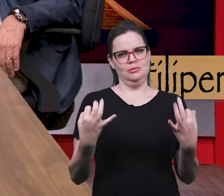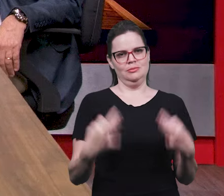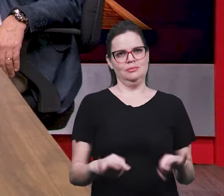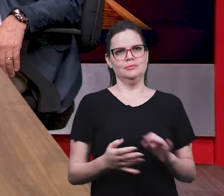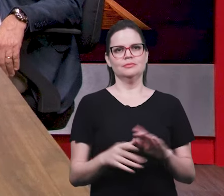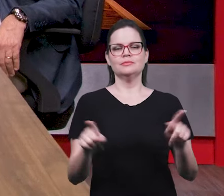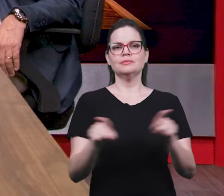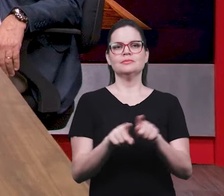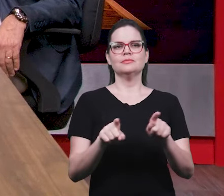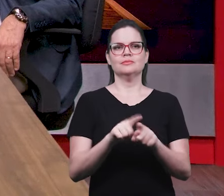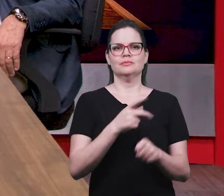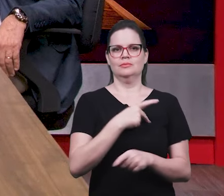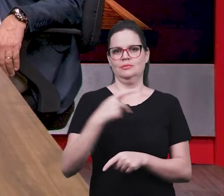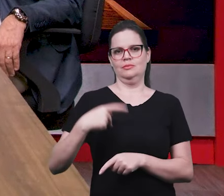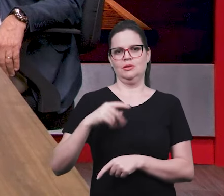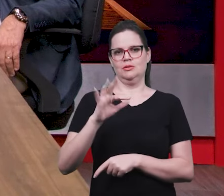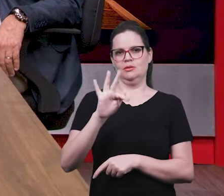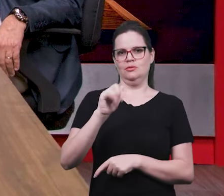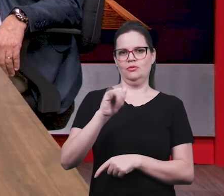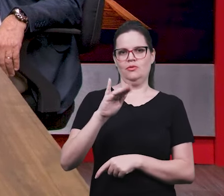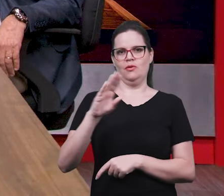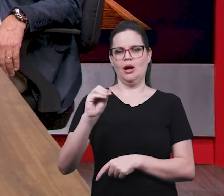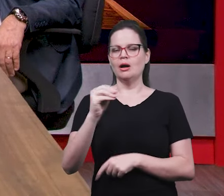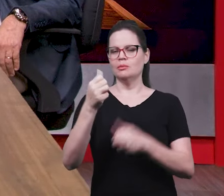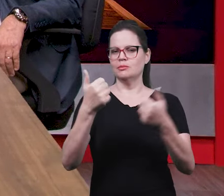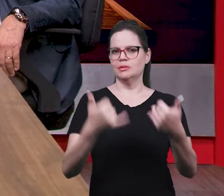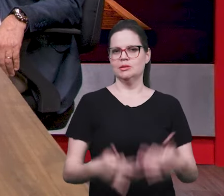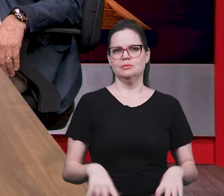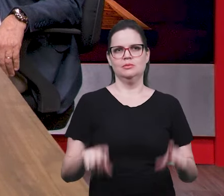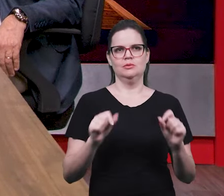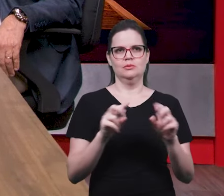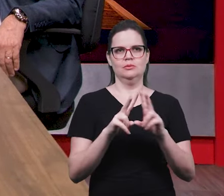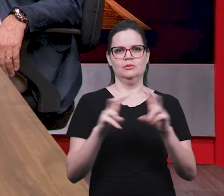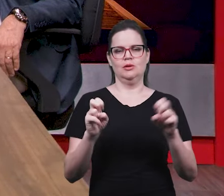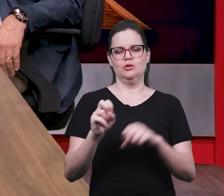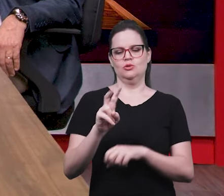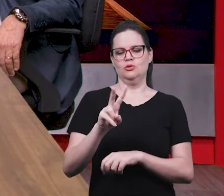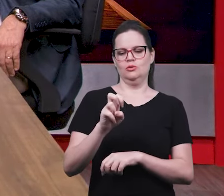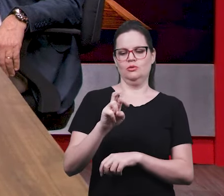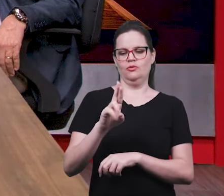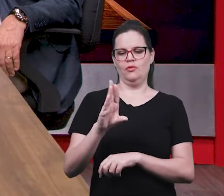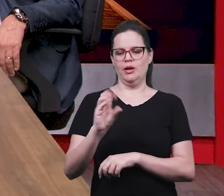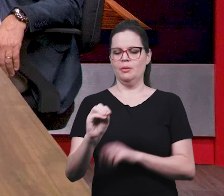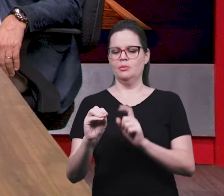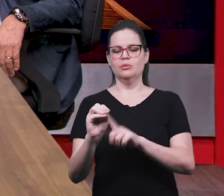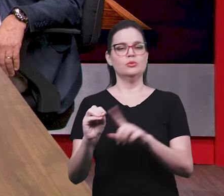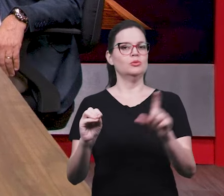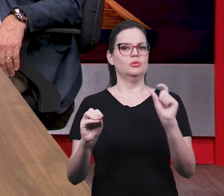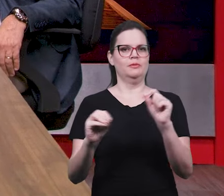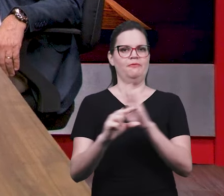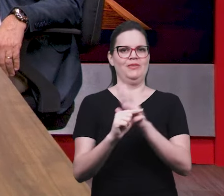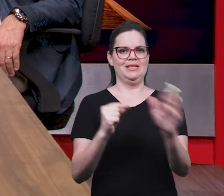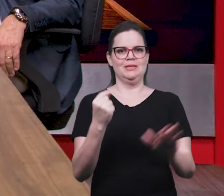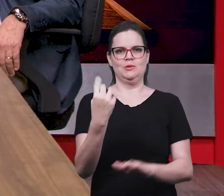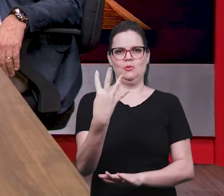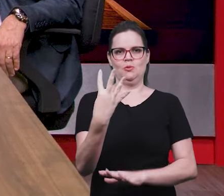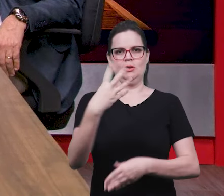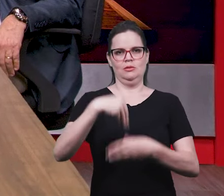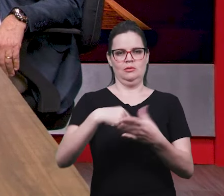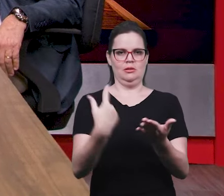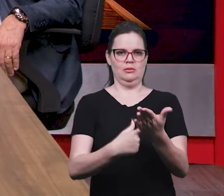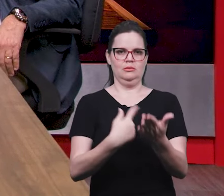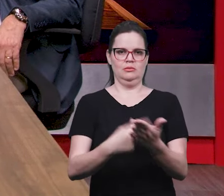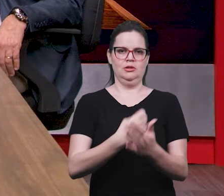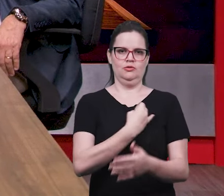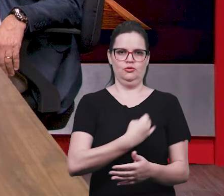expressão do pastor Fábio com relação à questão do verbo, né? É que o versículo 4 do Evangelho de